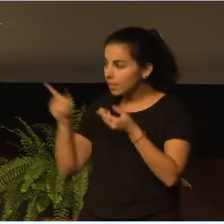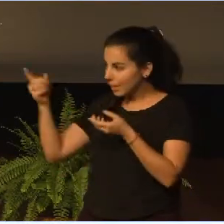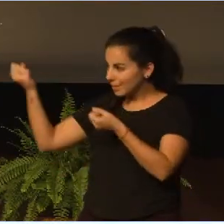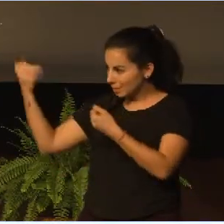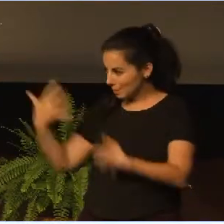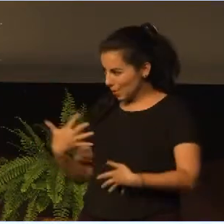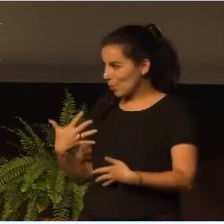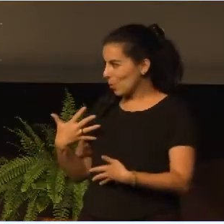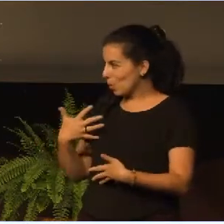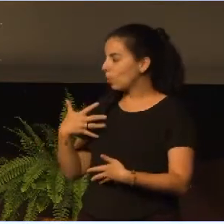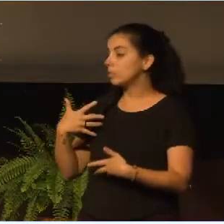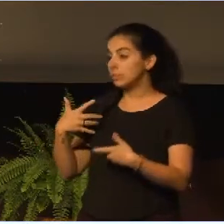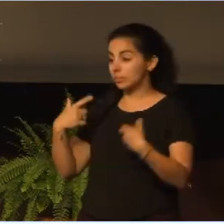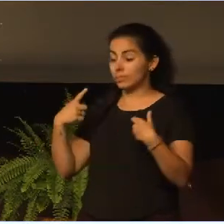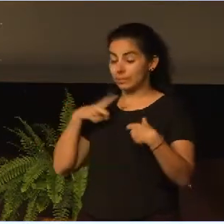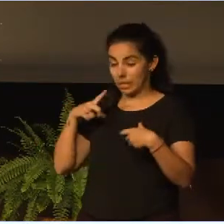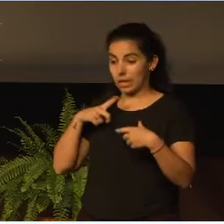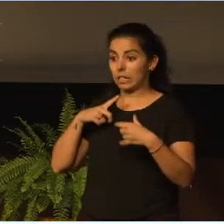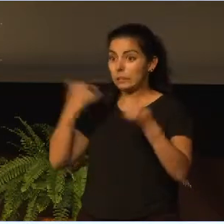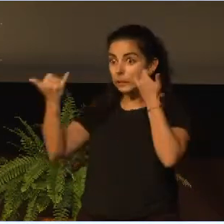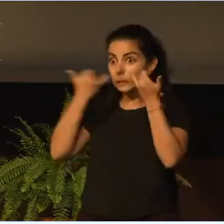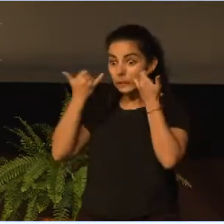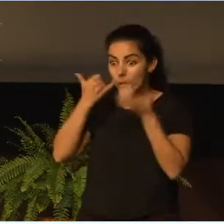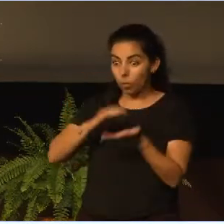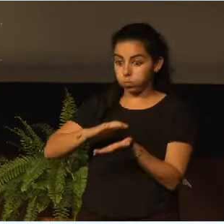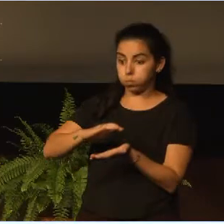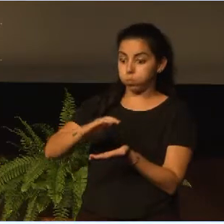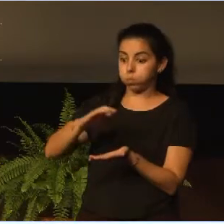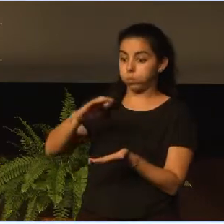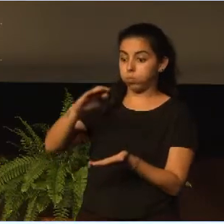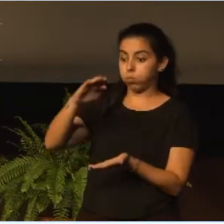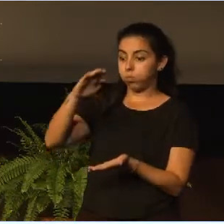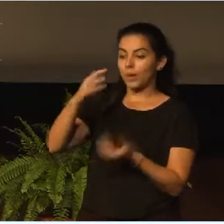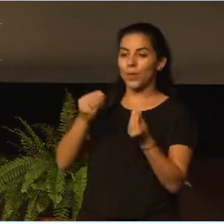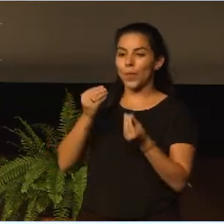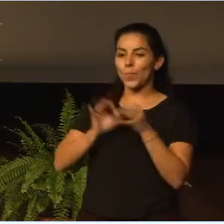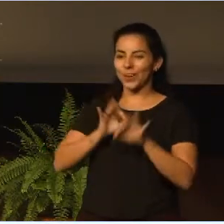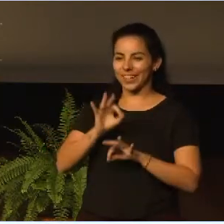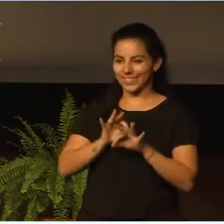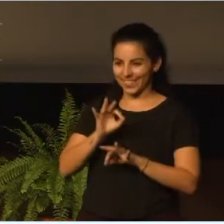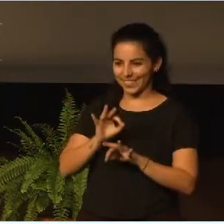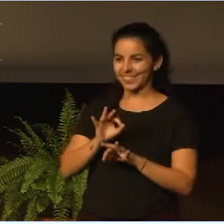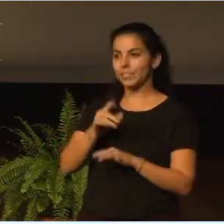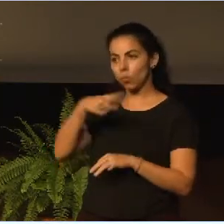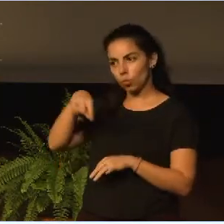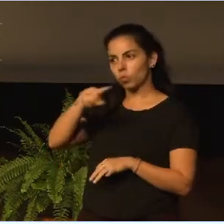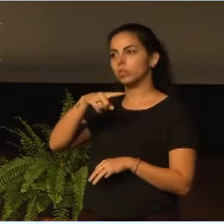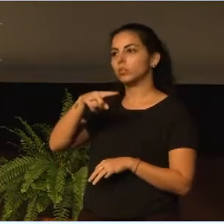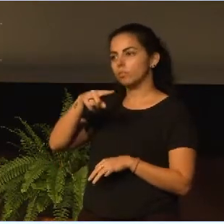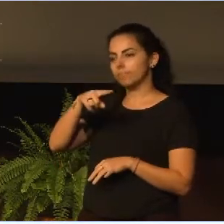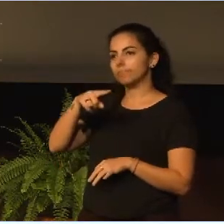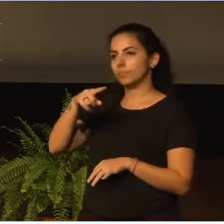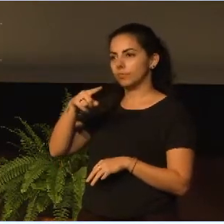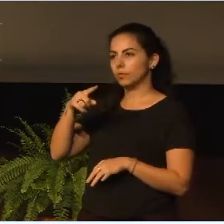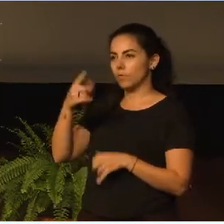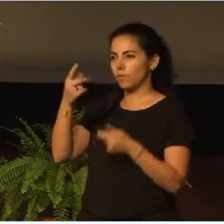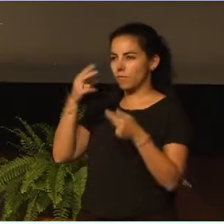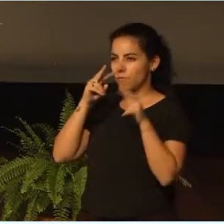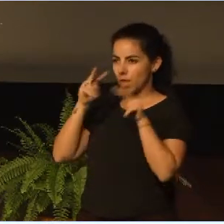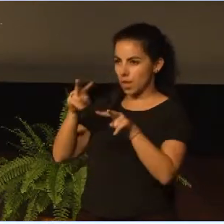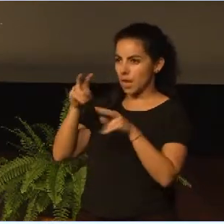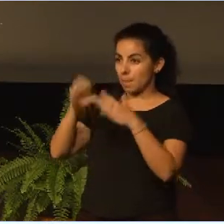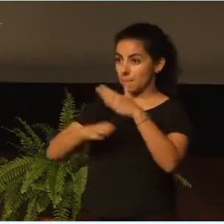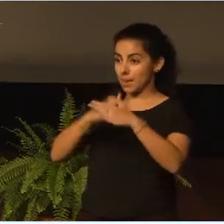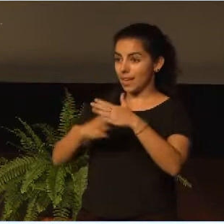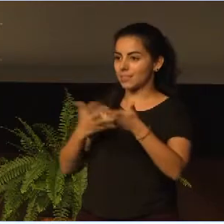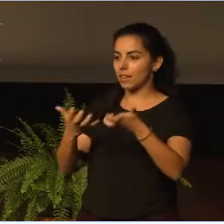A gente tem muita coisa acontecendo, muitos dados, e hoje vocês vão ouvir muito as empresas querendo mudar, tentando fazer